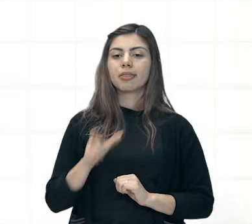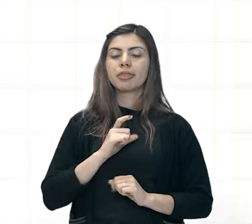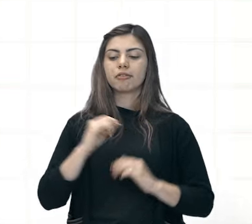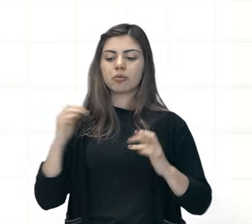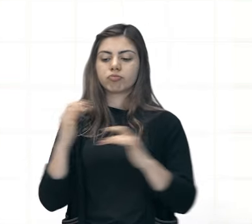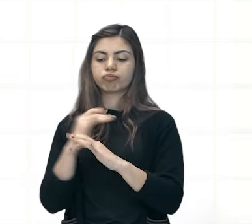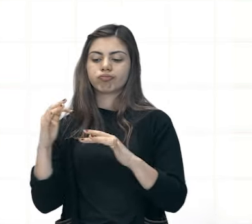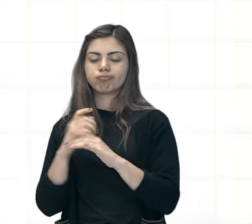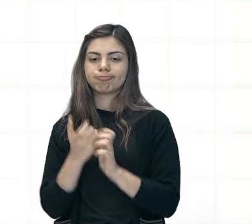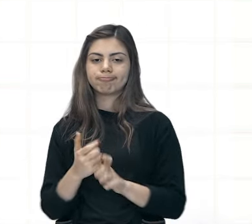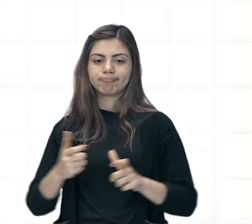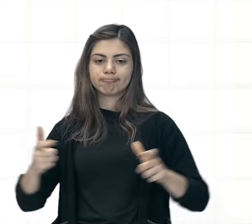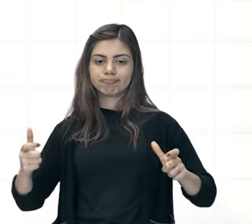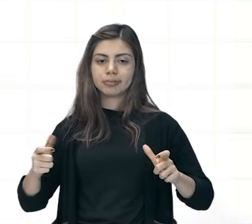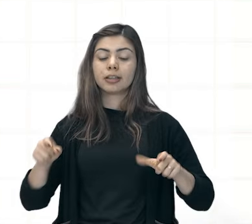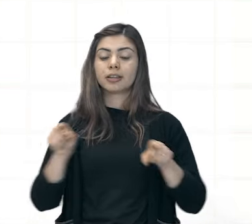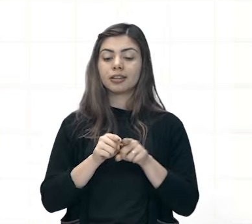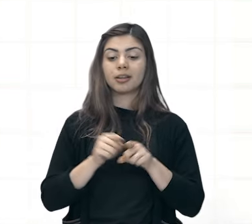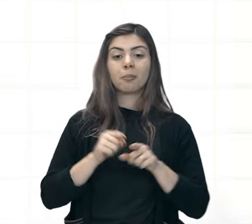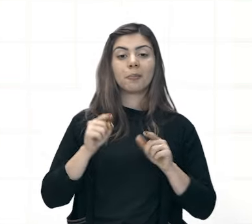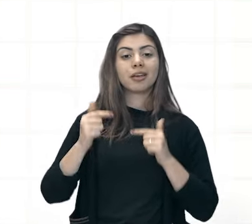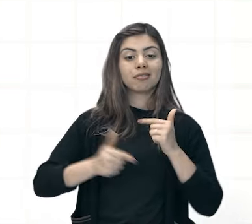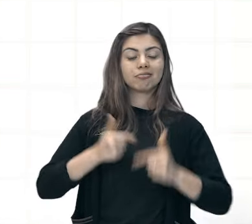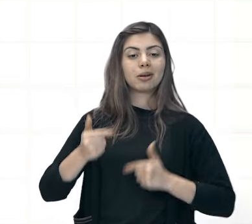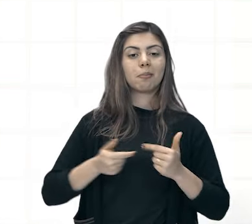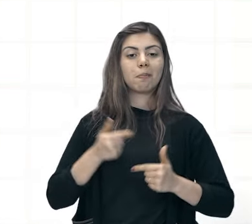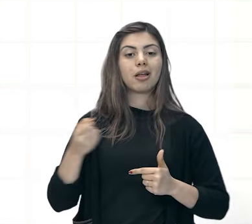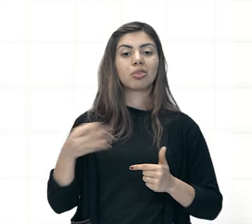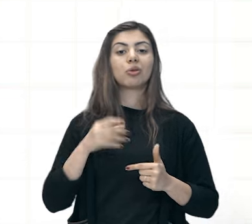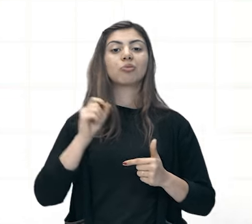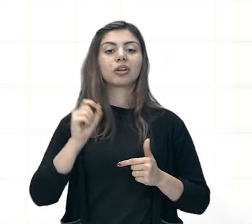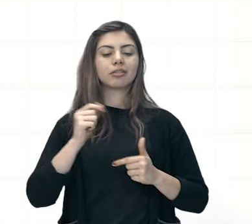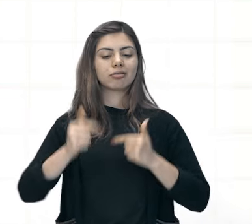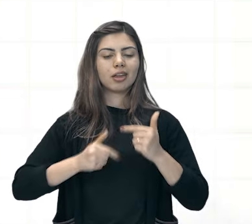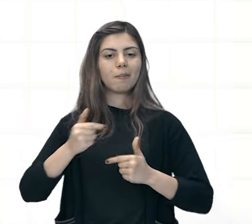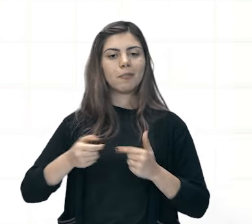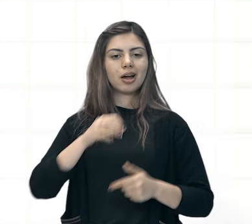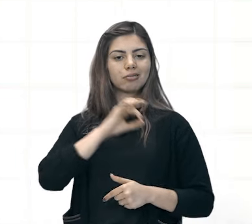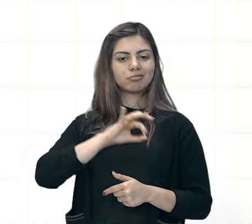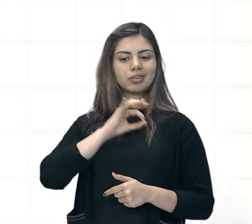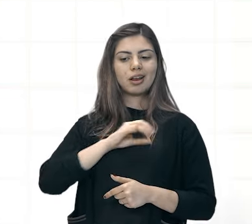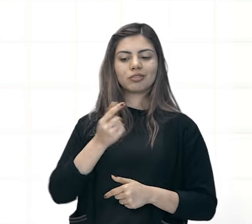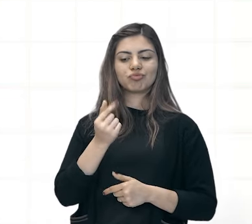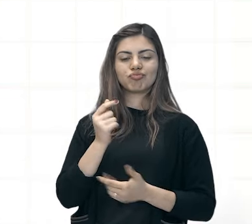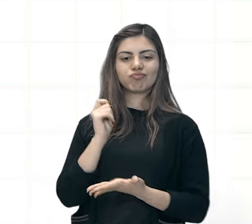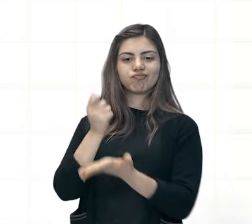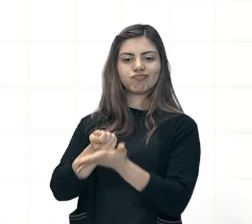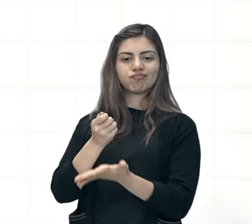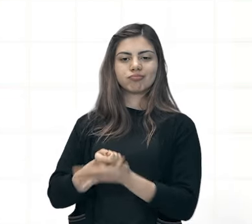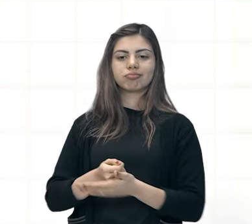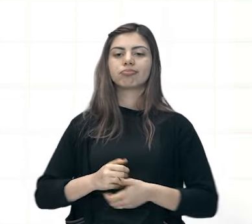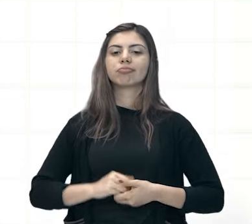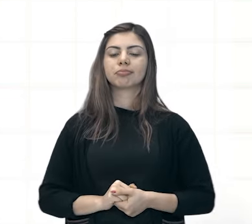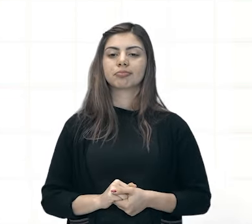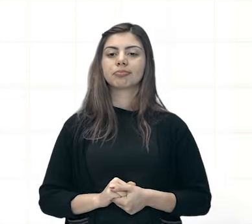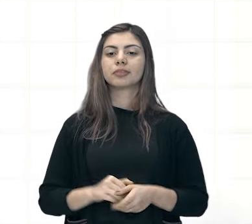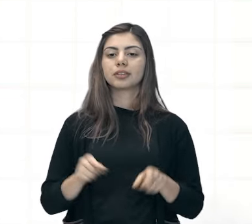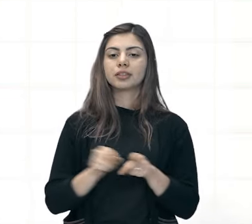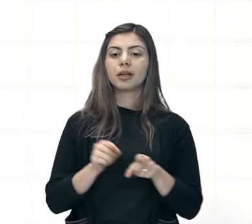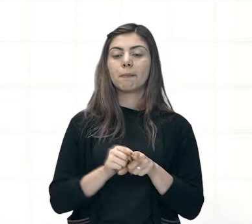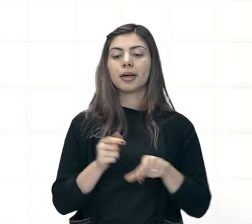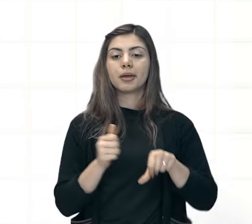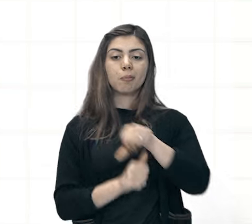urbanização e também trouxeram aí o trabalho assalariado, tá? Ela também moldaria a